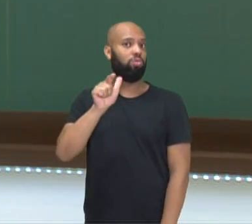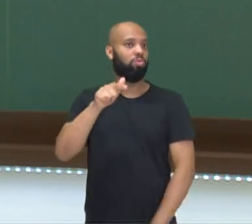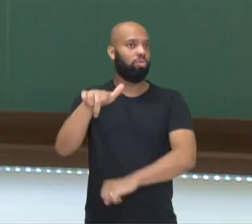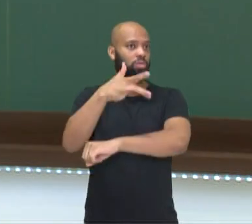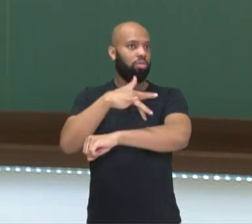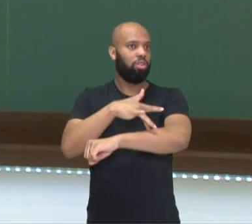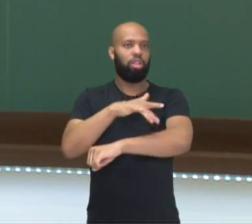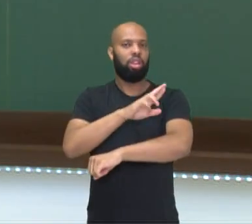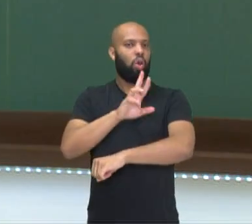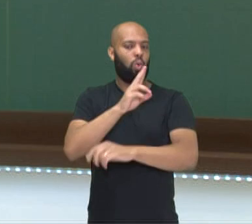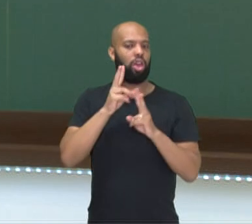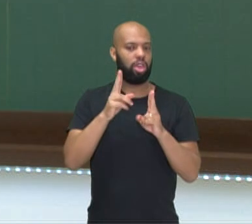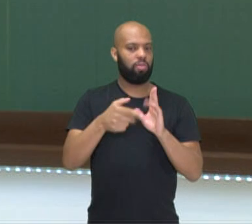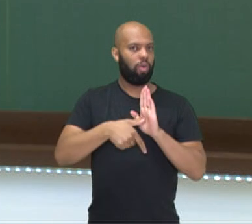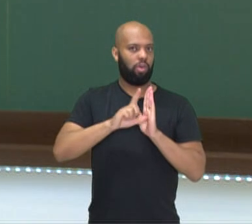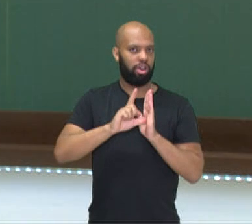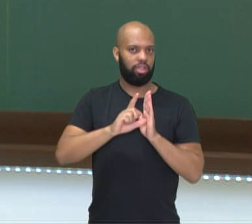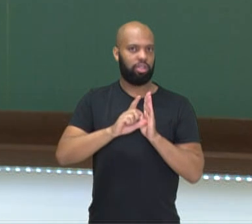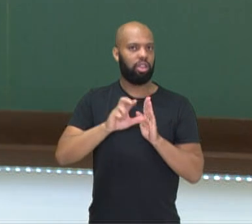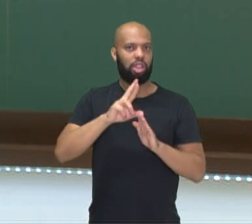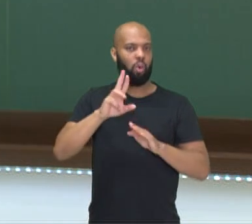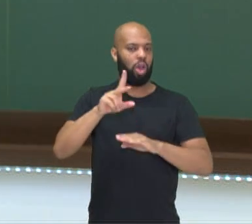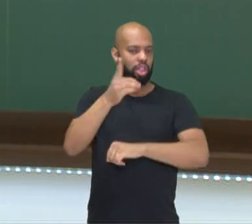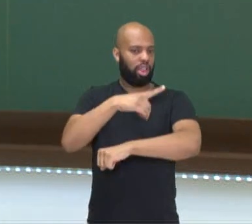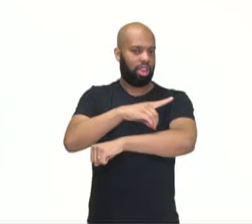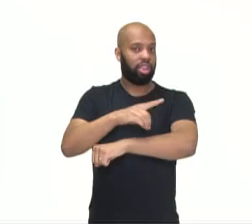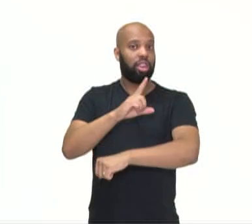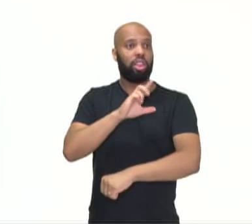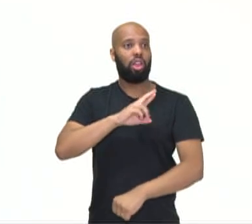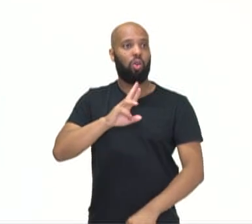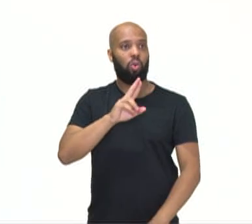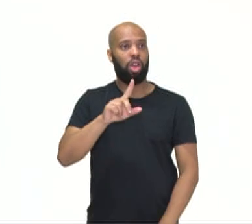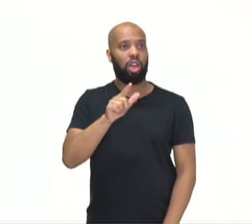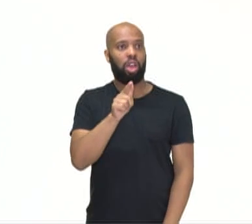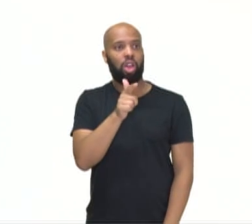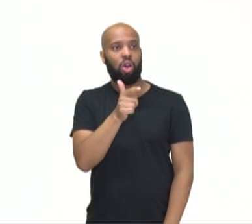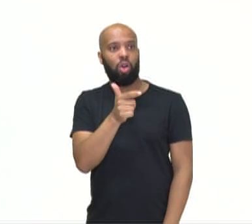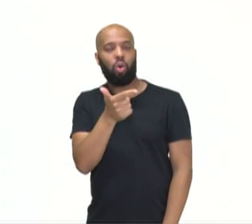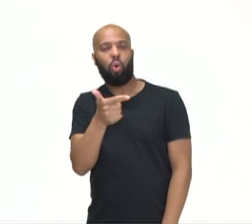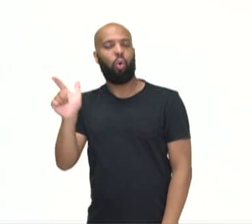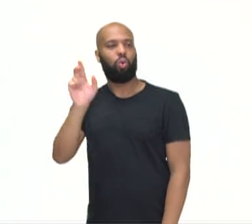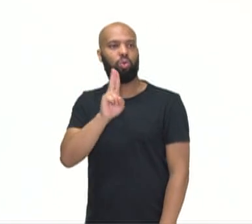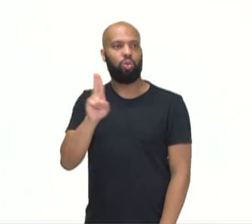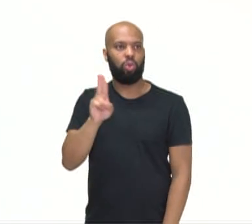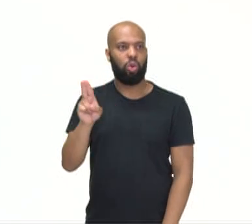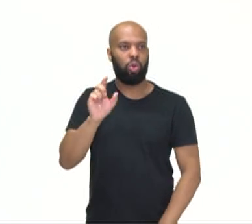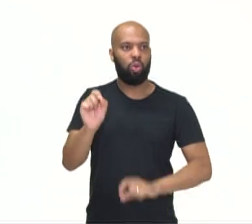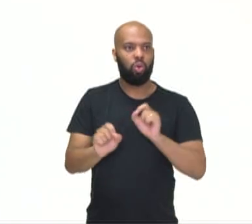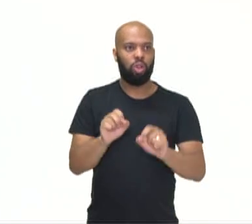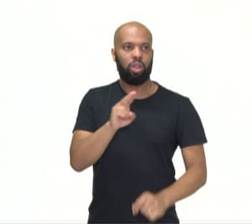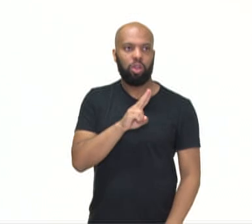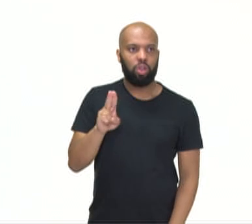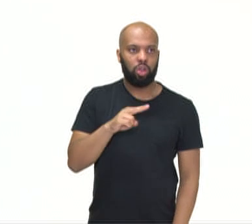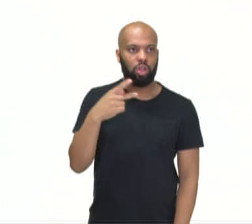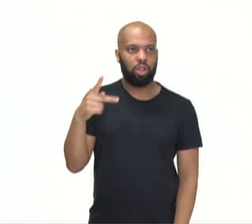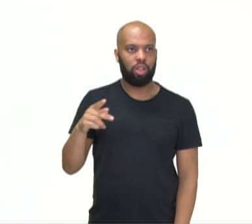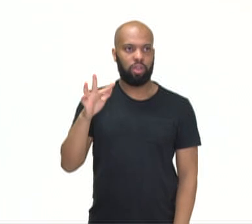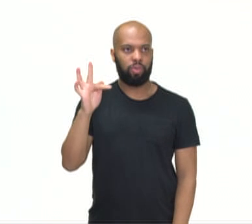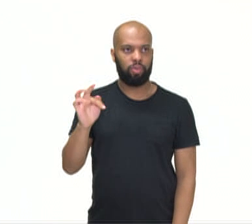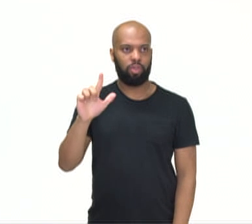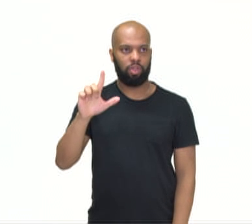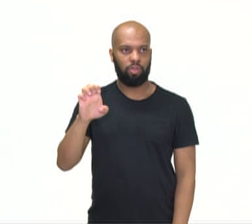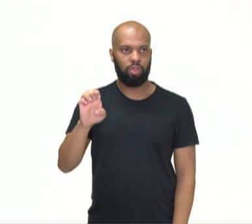Não é o Anopheles, não é o Aedes aegypti, é o mosquito palha, que a gente chama de